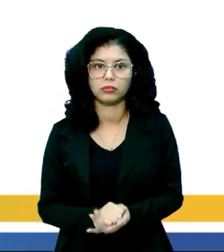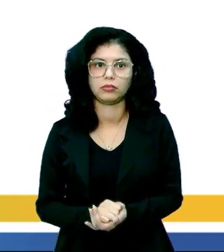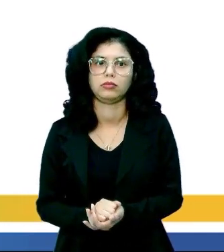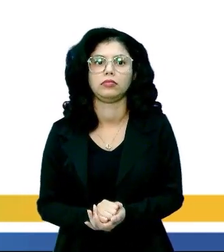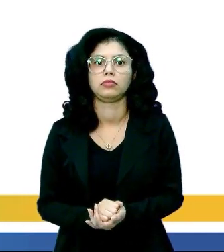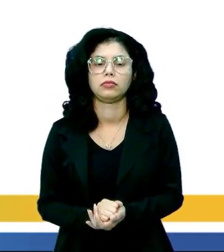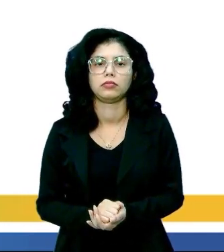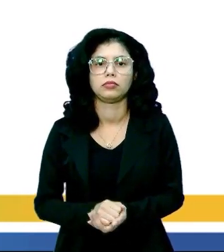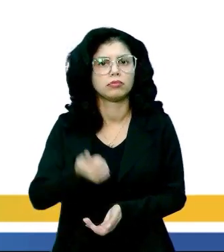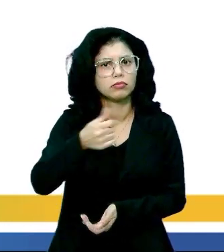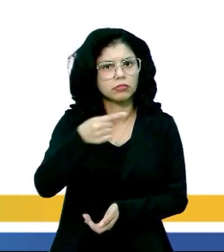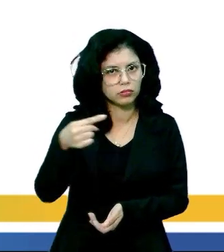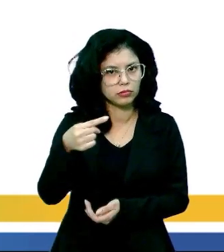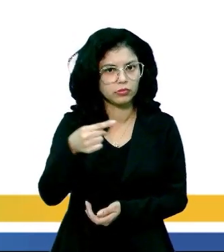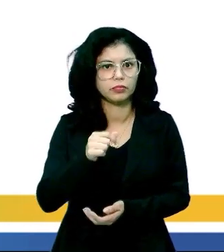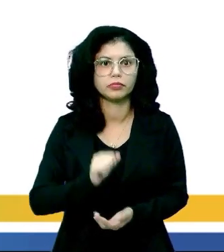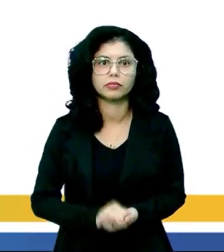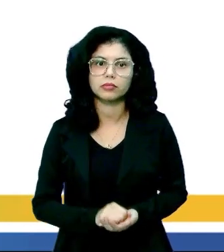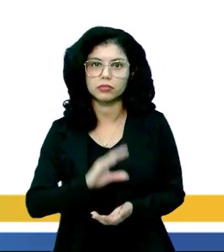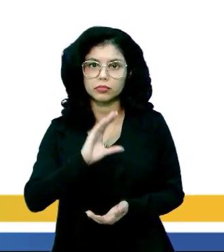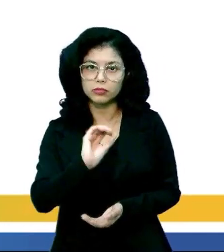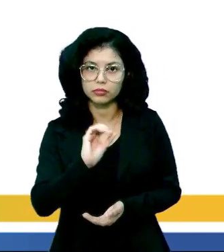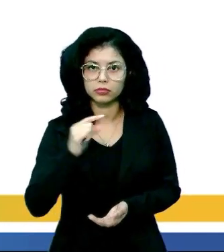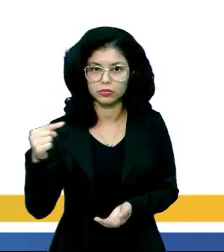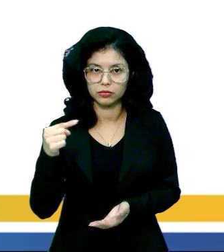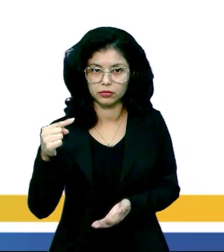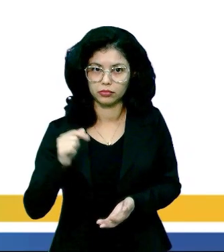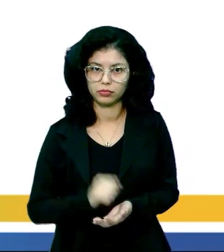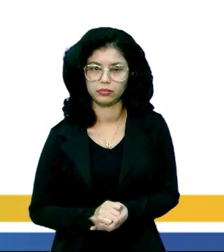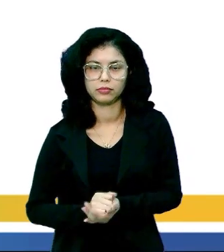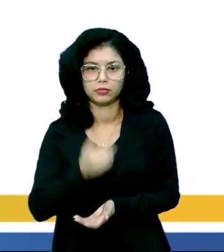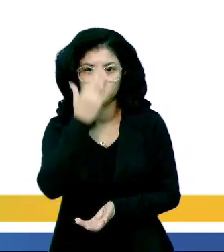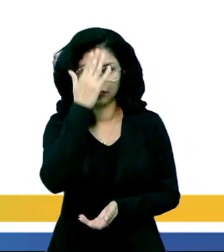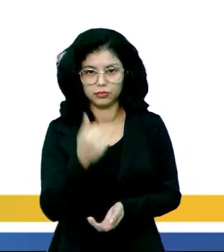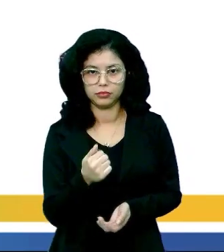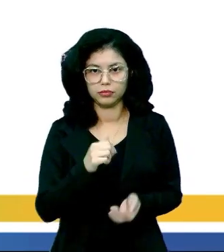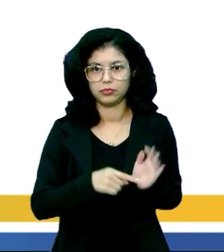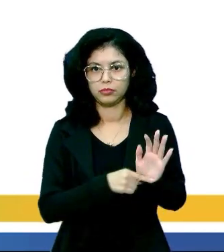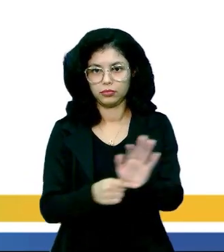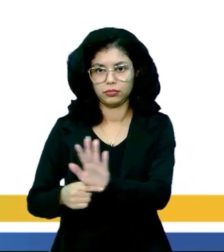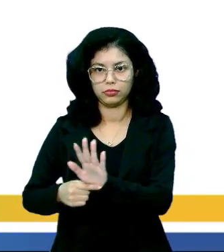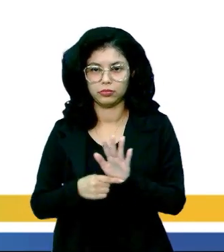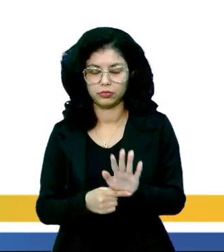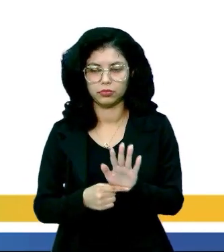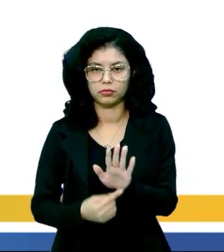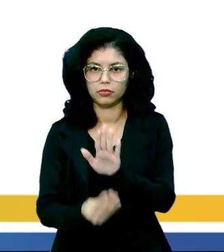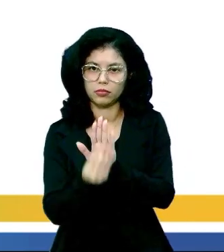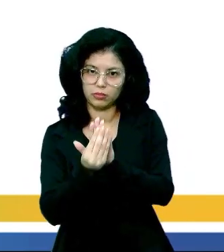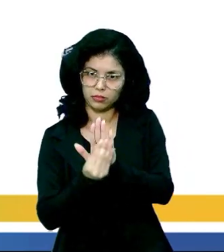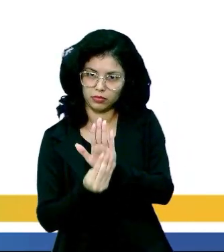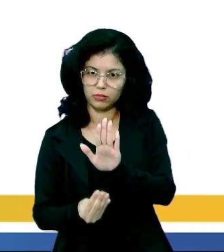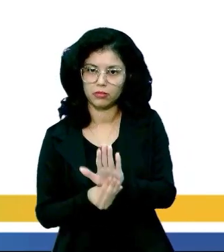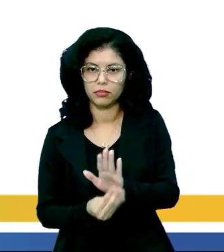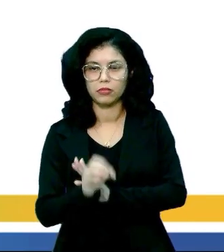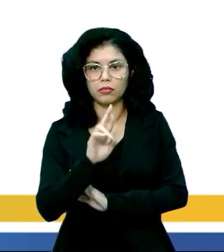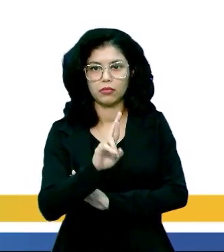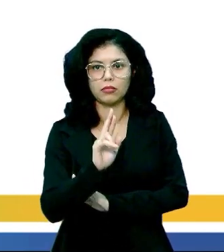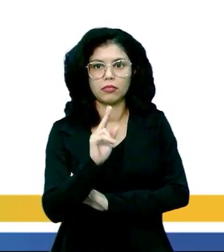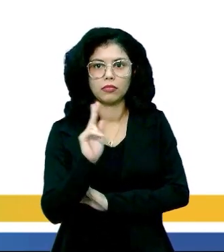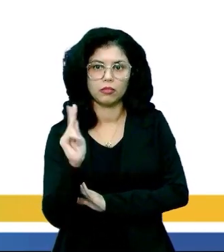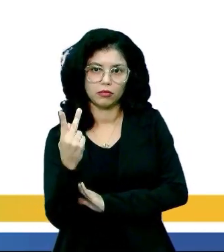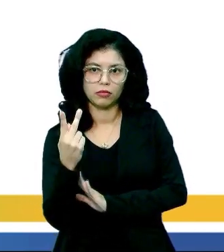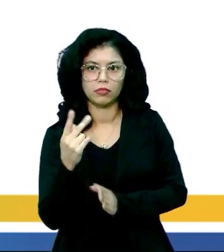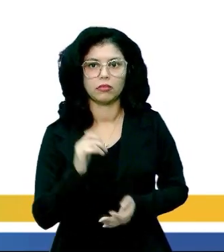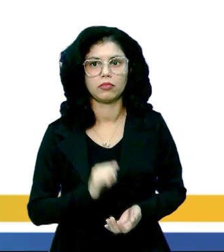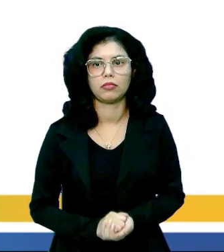fator RH negativo, ou seja, O negativo. Sabendo que o restante